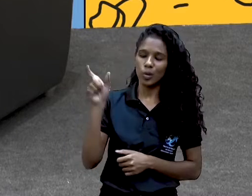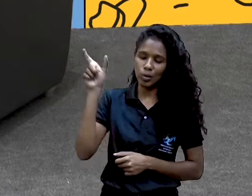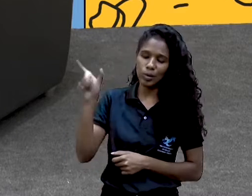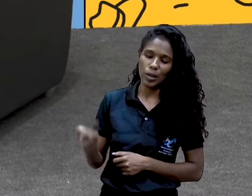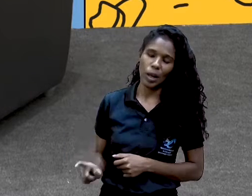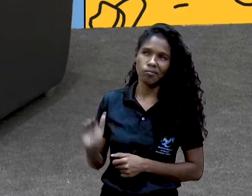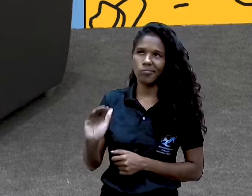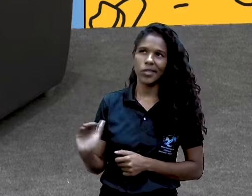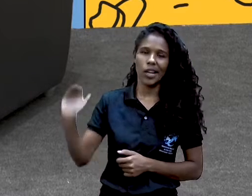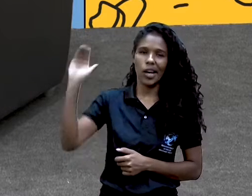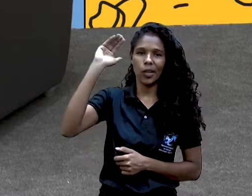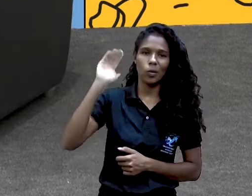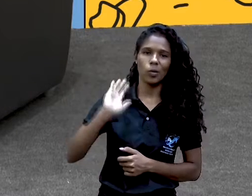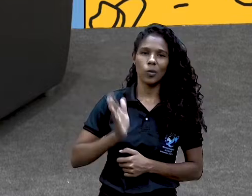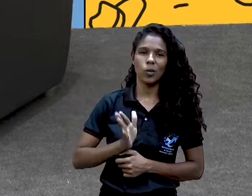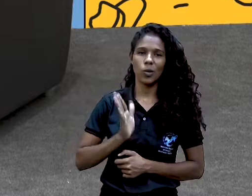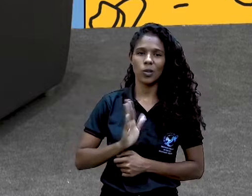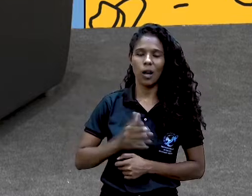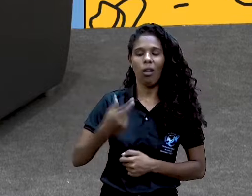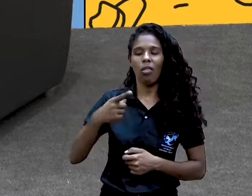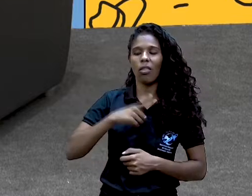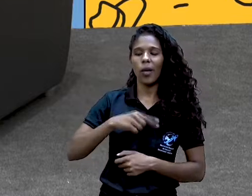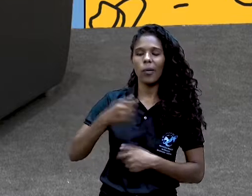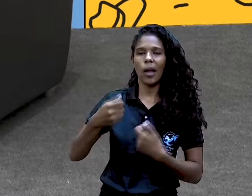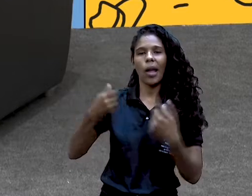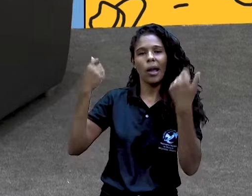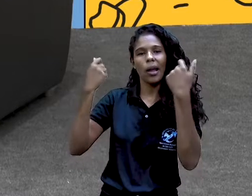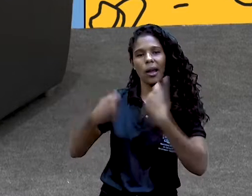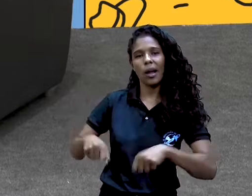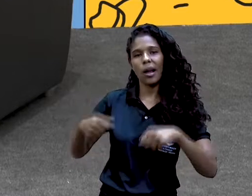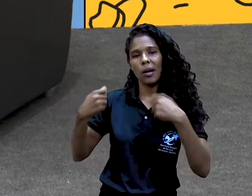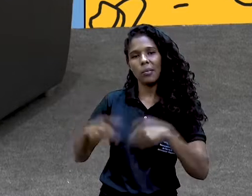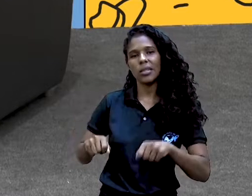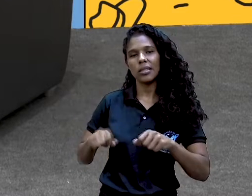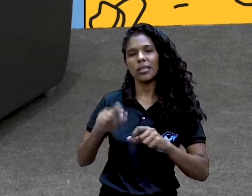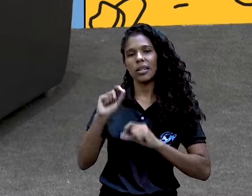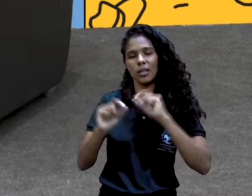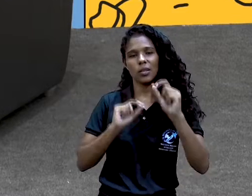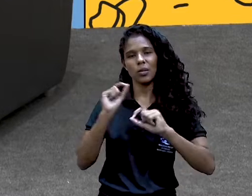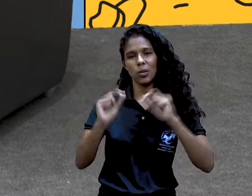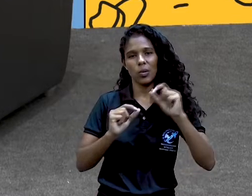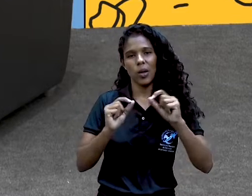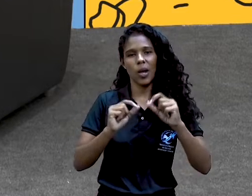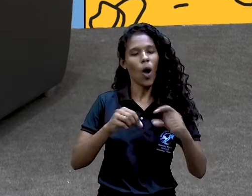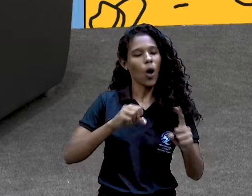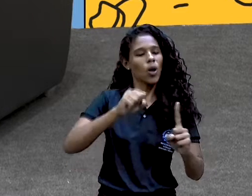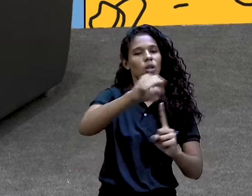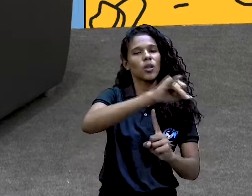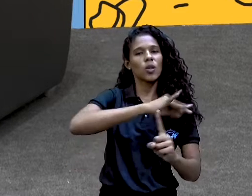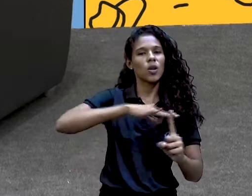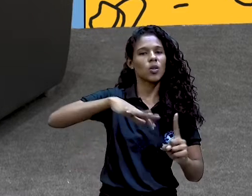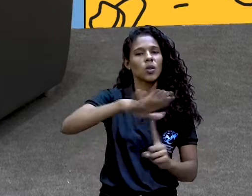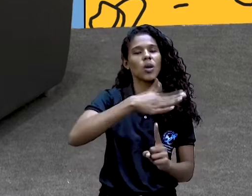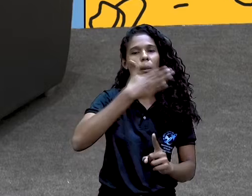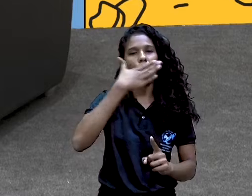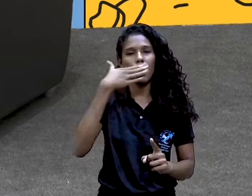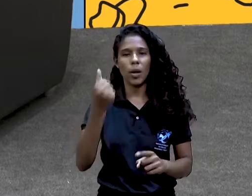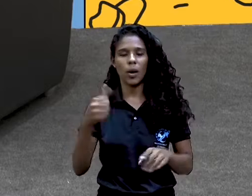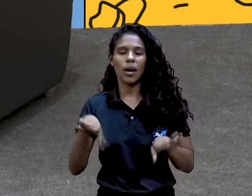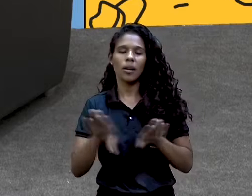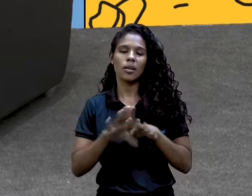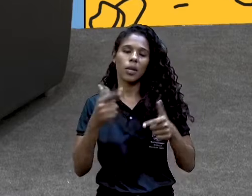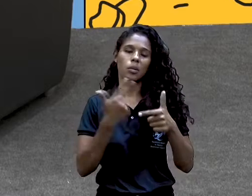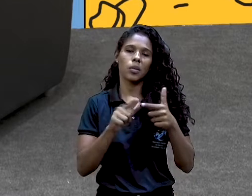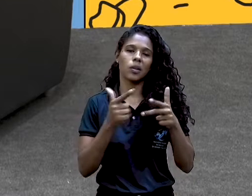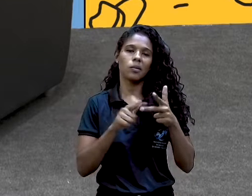vai estar percebendo também a capacidade de pensar em futuros diferentes para a vida dele, né? Você quer falar alguma coisa? Você